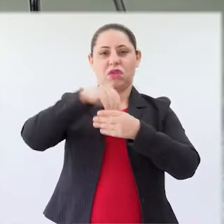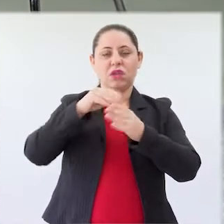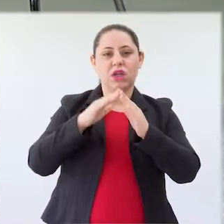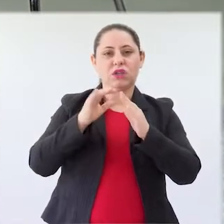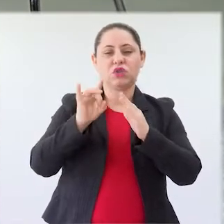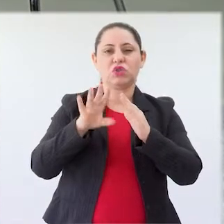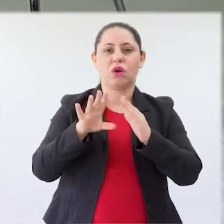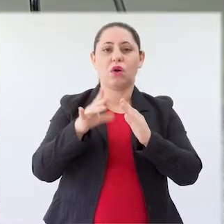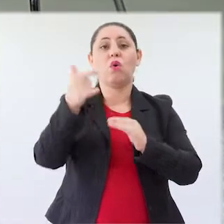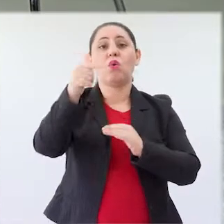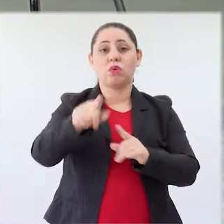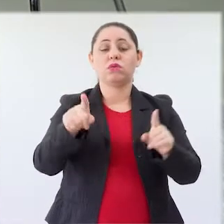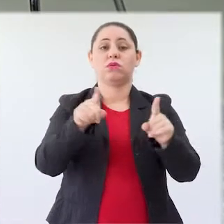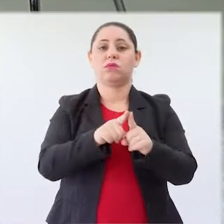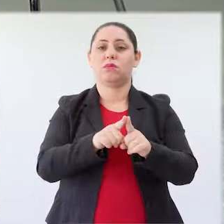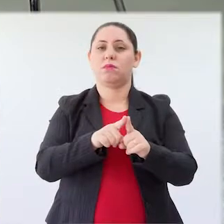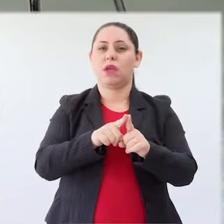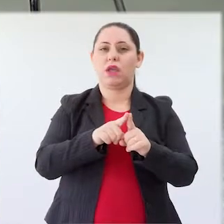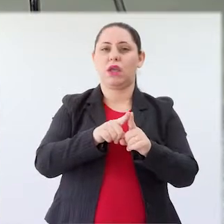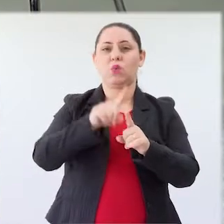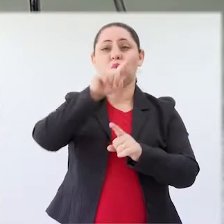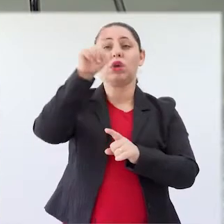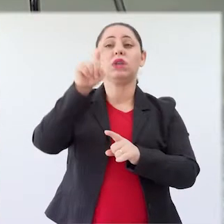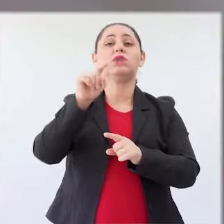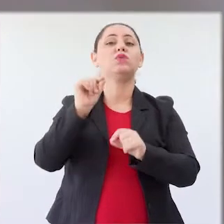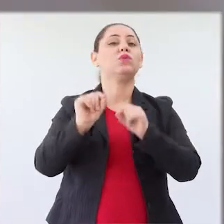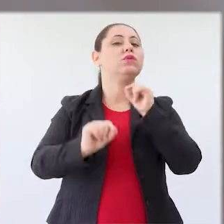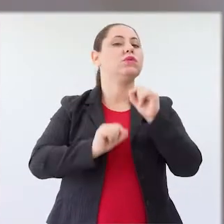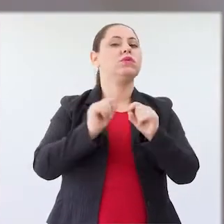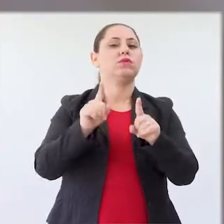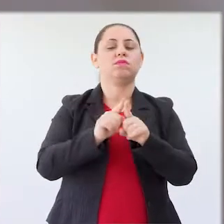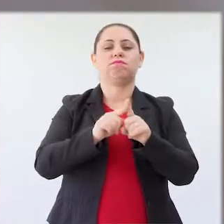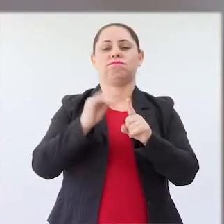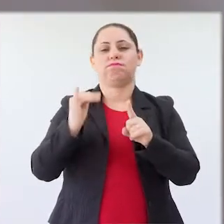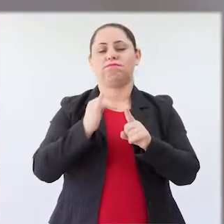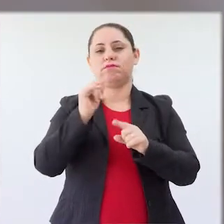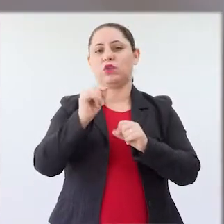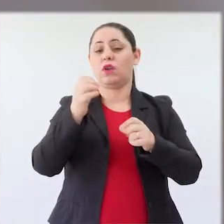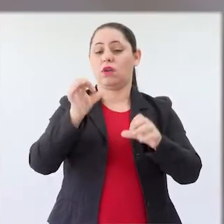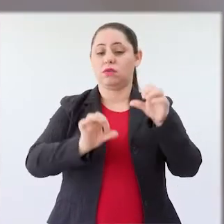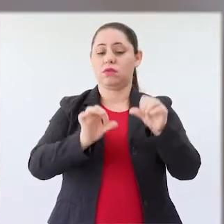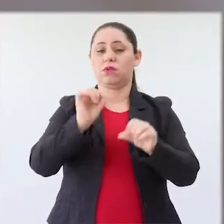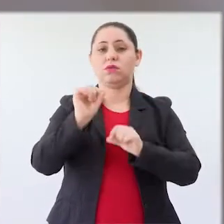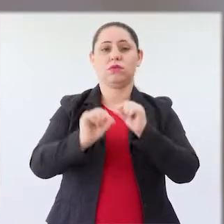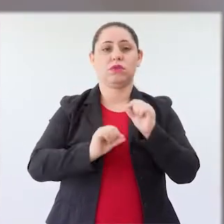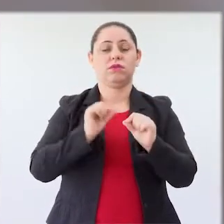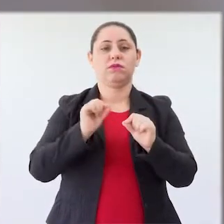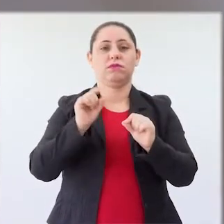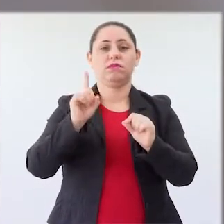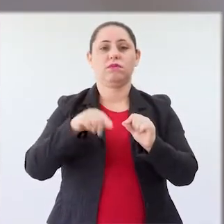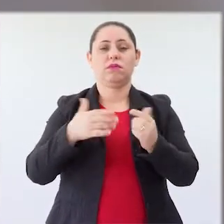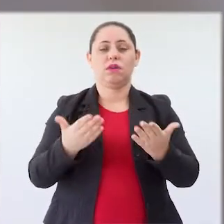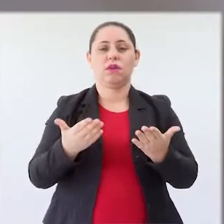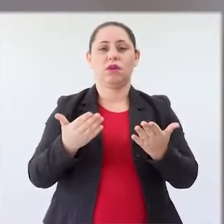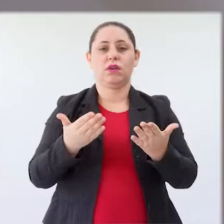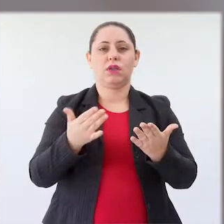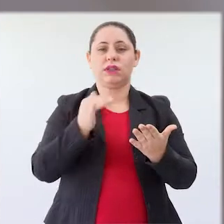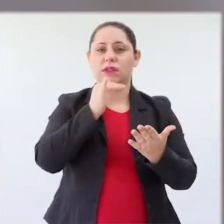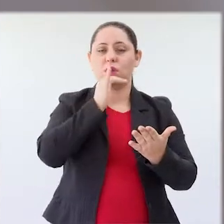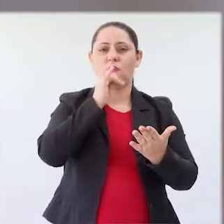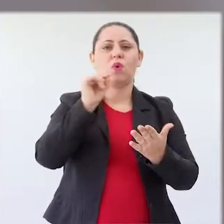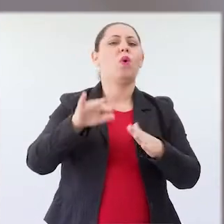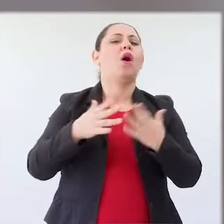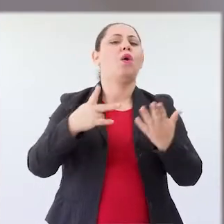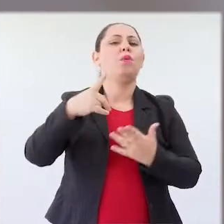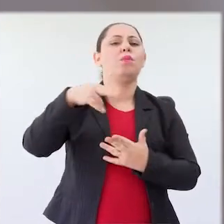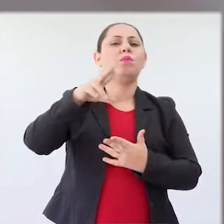Outra questão que eu acho que é muito bem pautada e você analisar são a questão do produto. Qual o